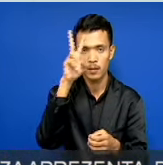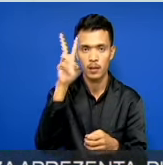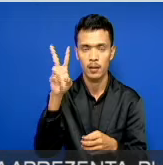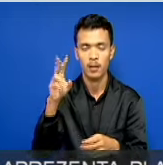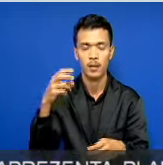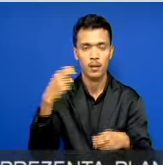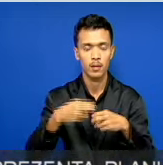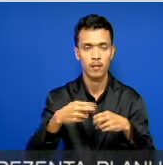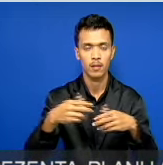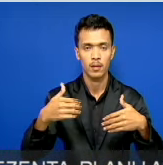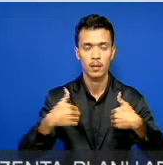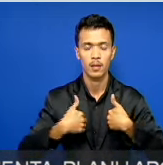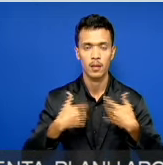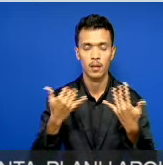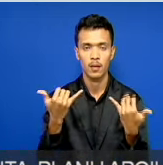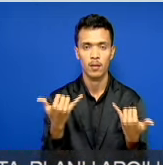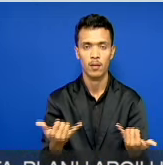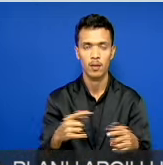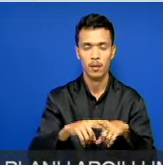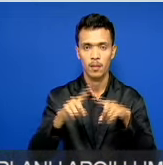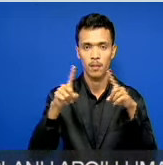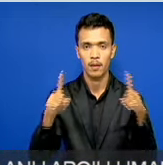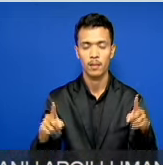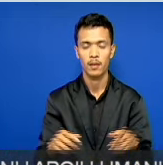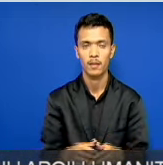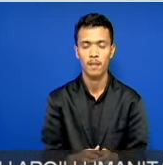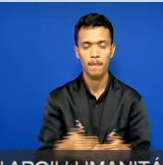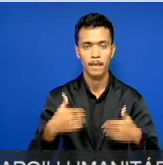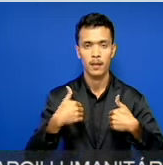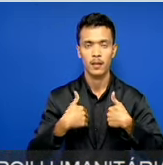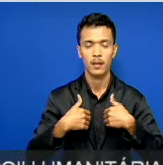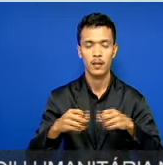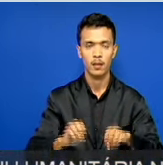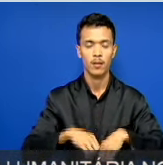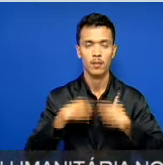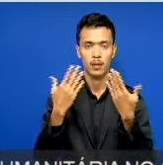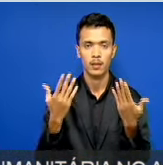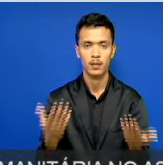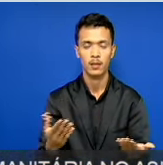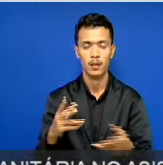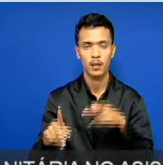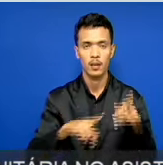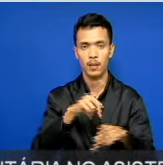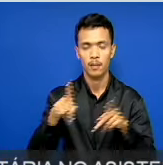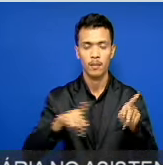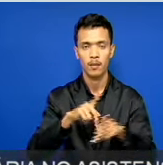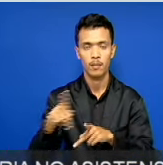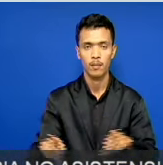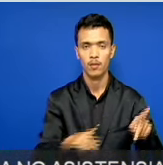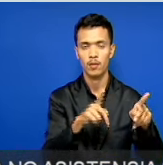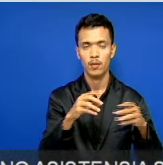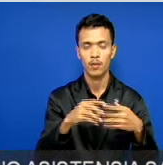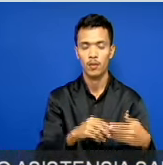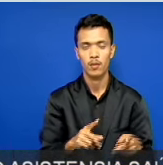e a condição agora, mas bem, está a turnia e a aspecto da OINSAMA, que a entidade pública sira continua a